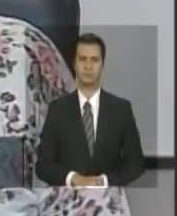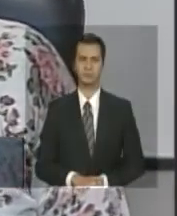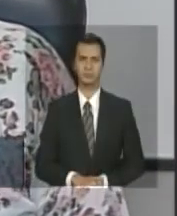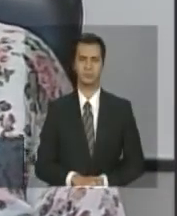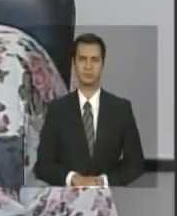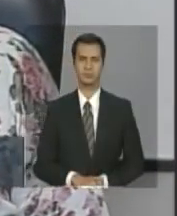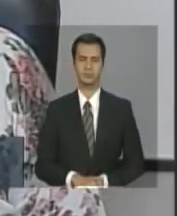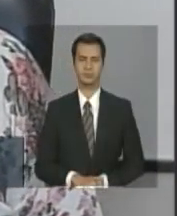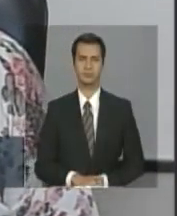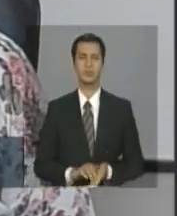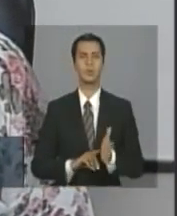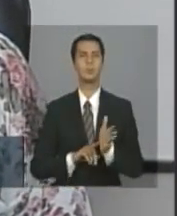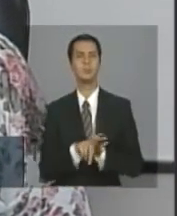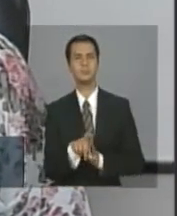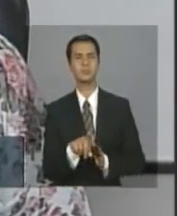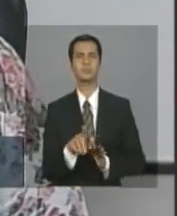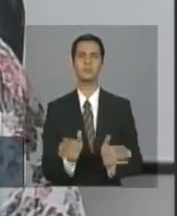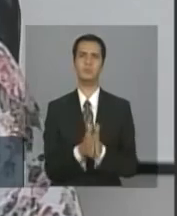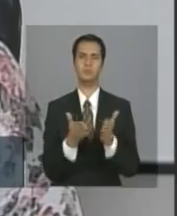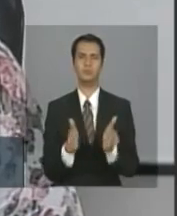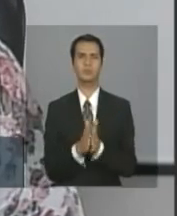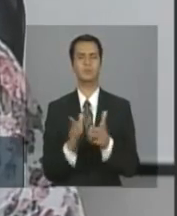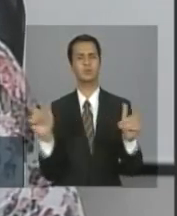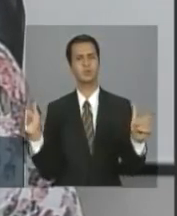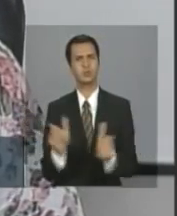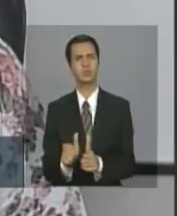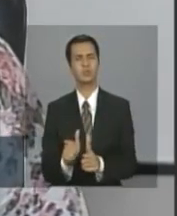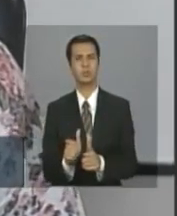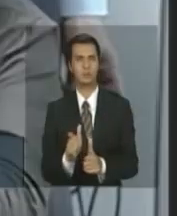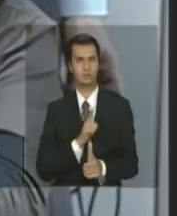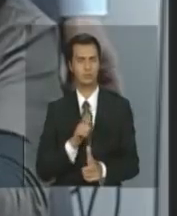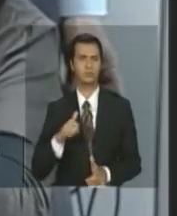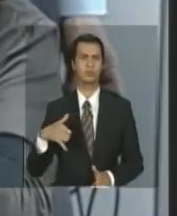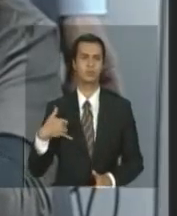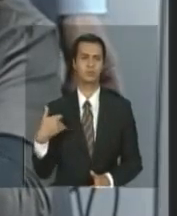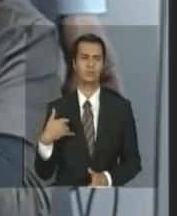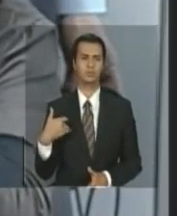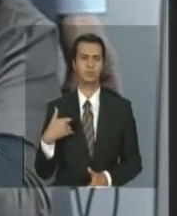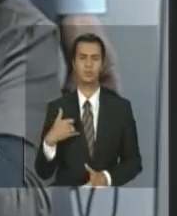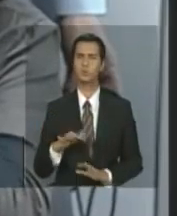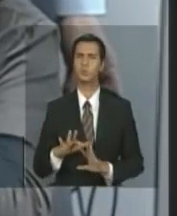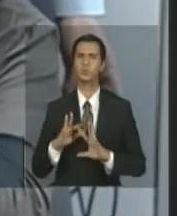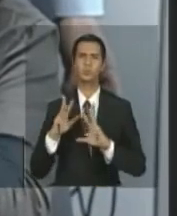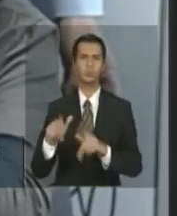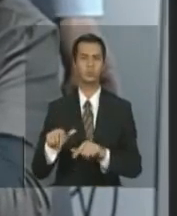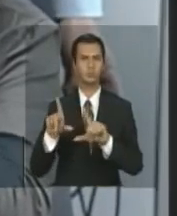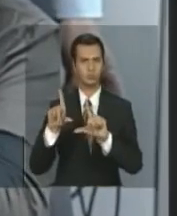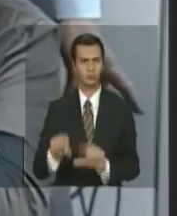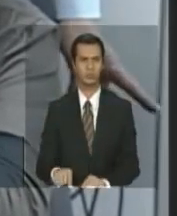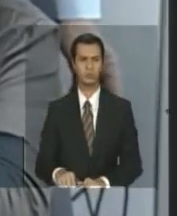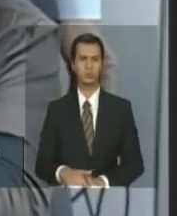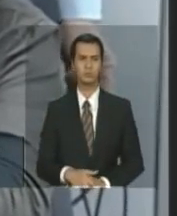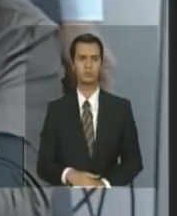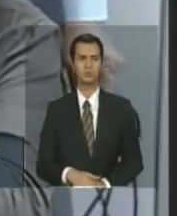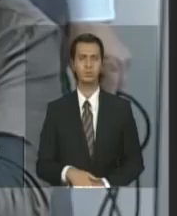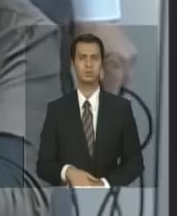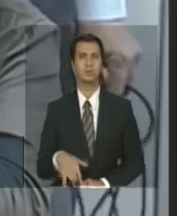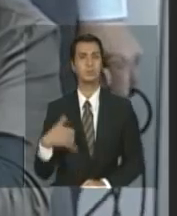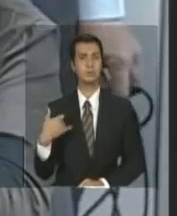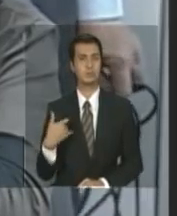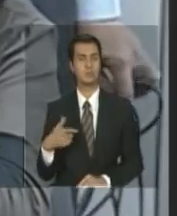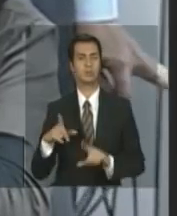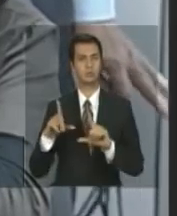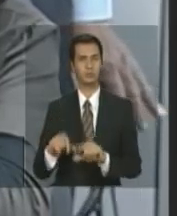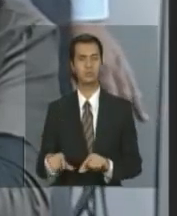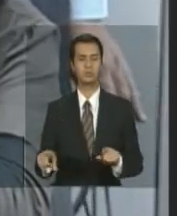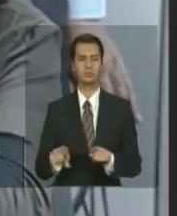Essa diminuição da pobreza está sendo verificada em todas as faixas? Faixas de idade, exatamente. E de idade e também